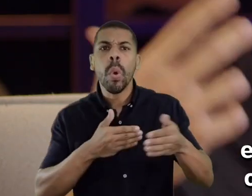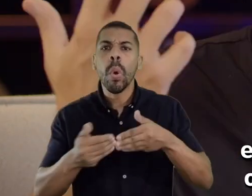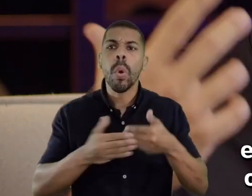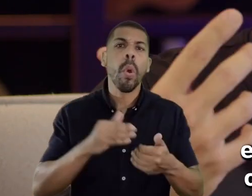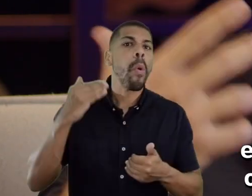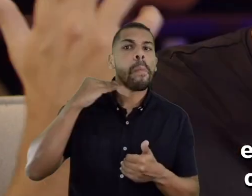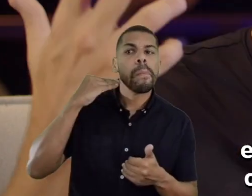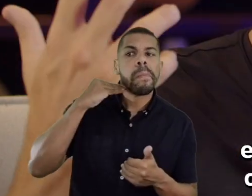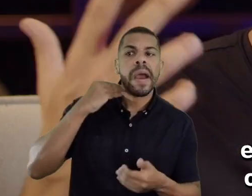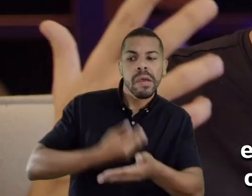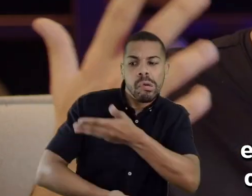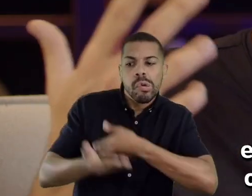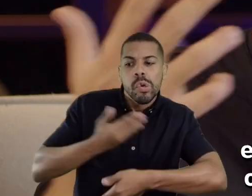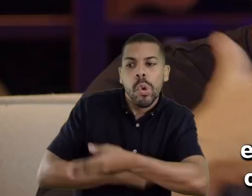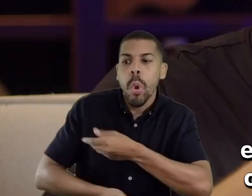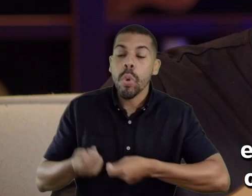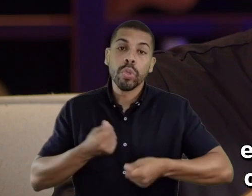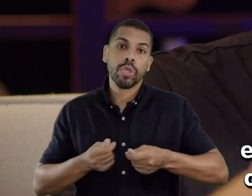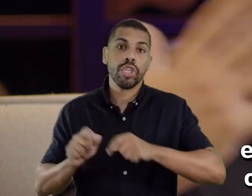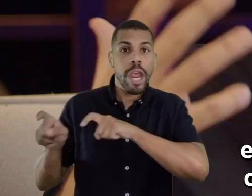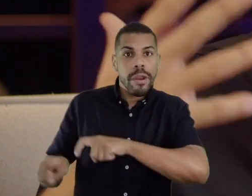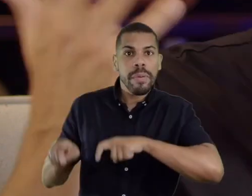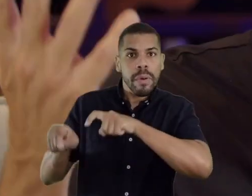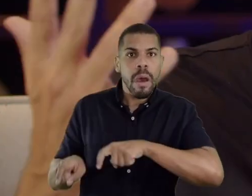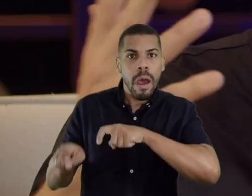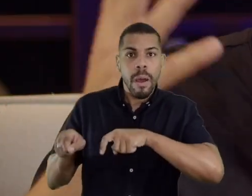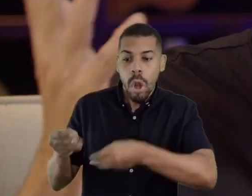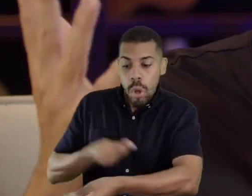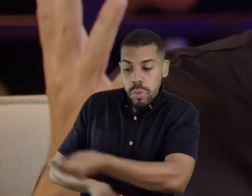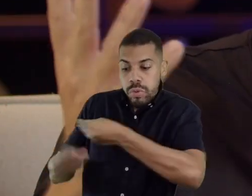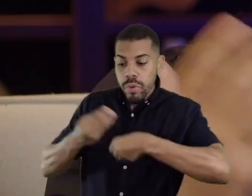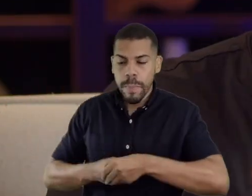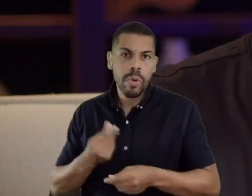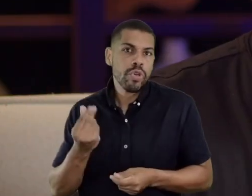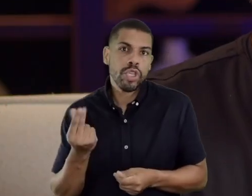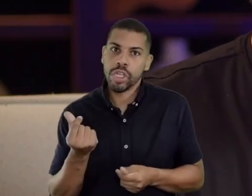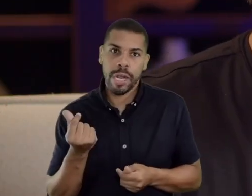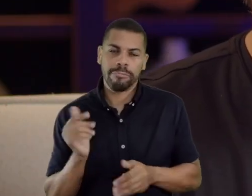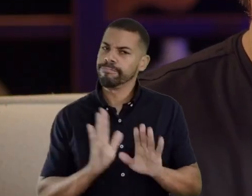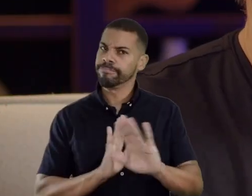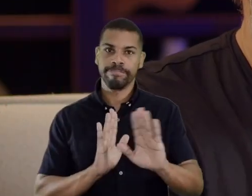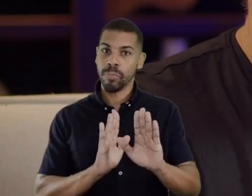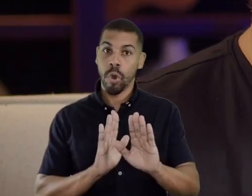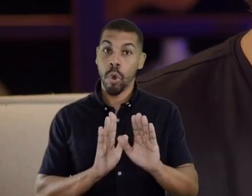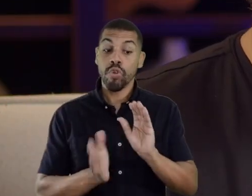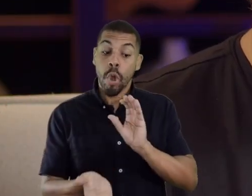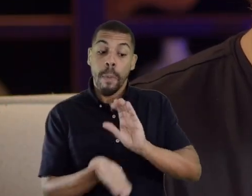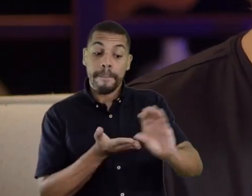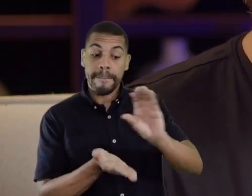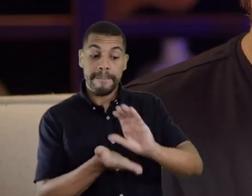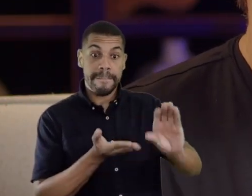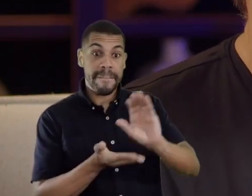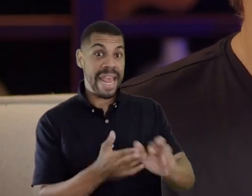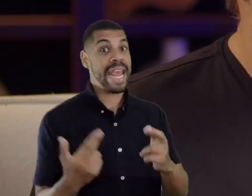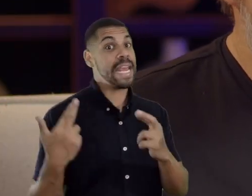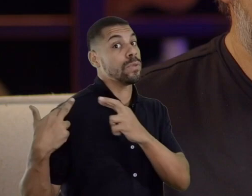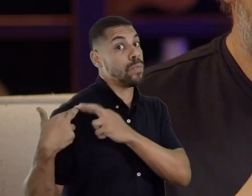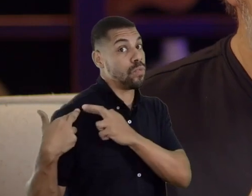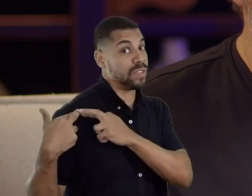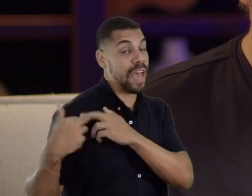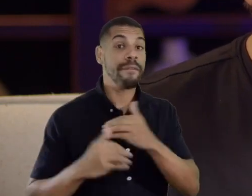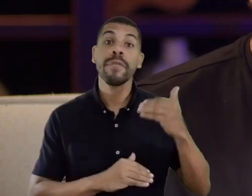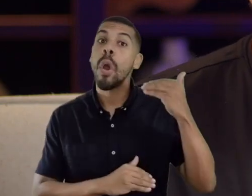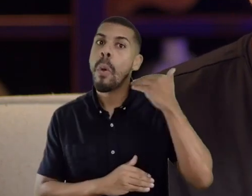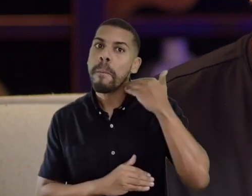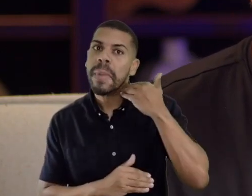importa que lá na outra ponta os tomadores de crédito do agronegócio e não paga isso não importa porque na verdade o seu crédito é contra o banco tá